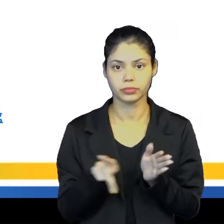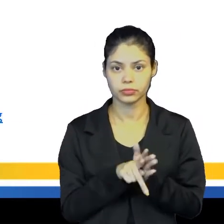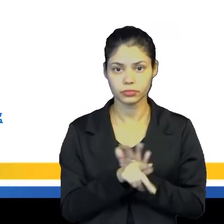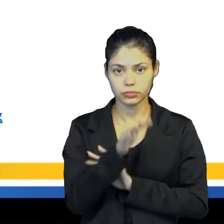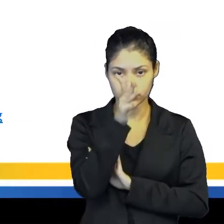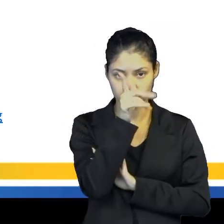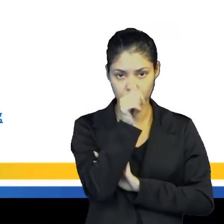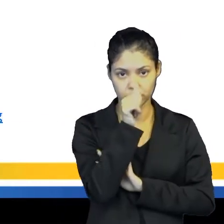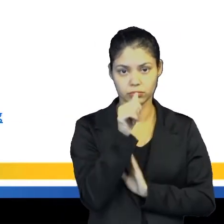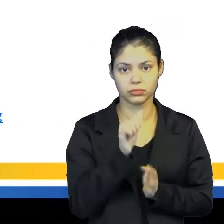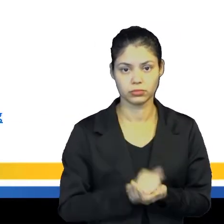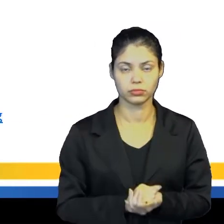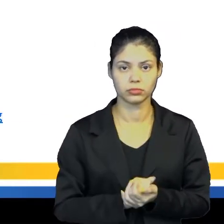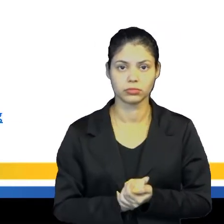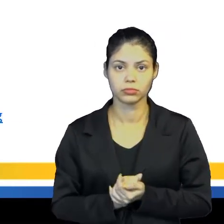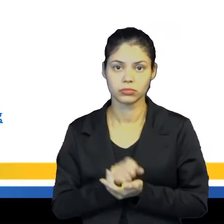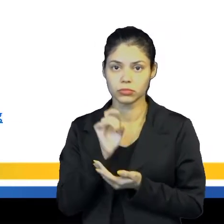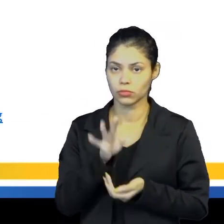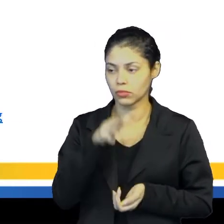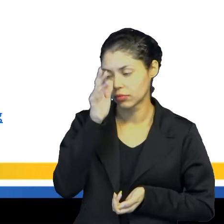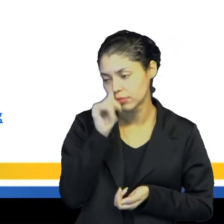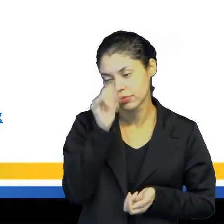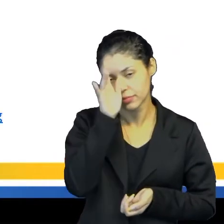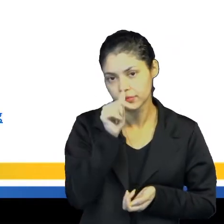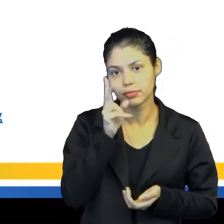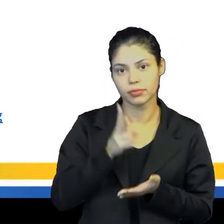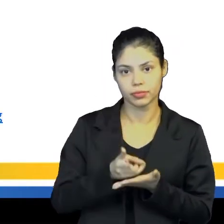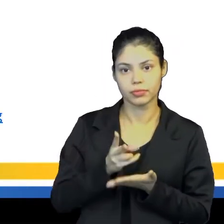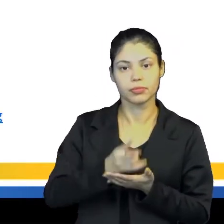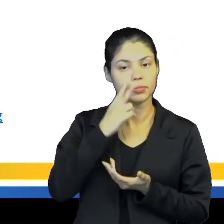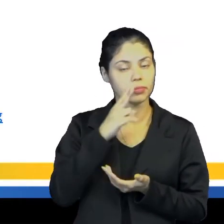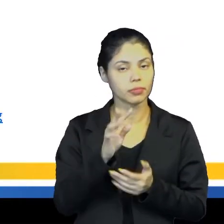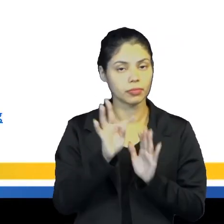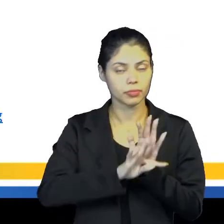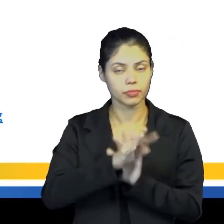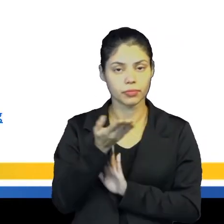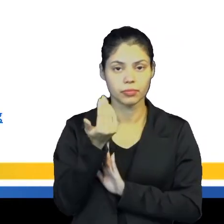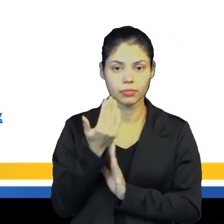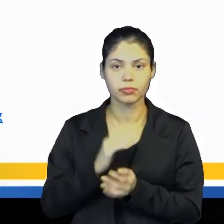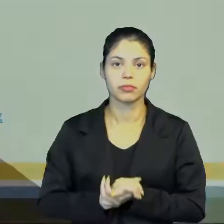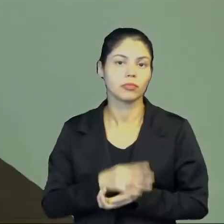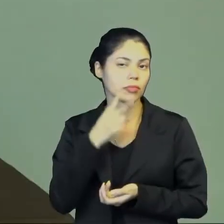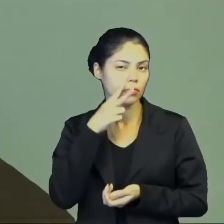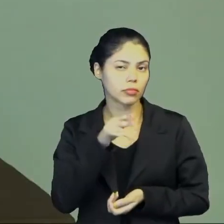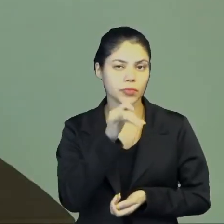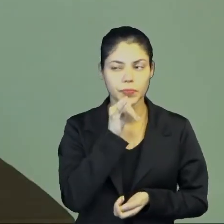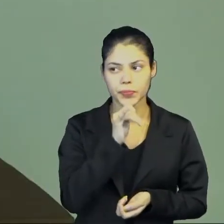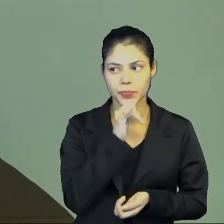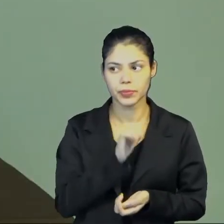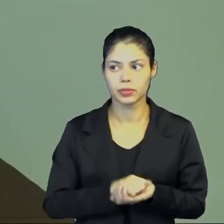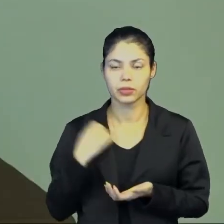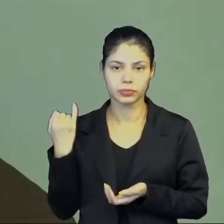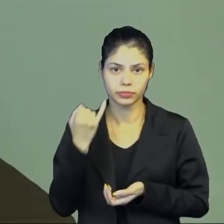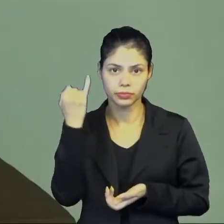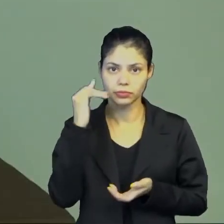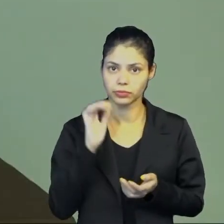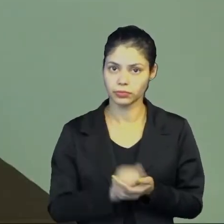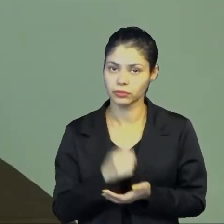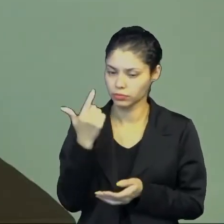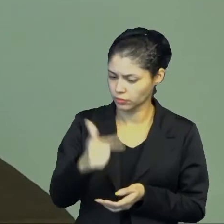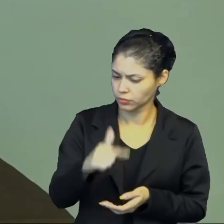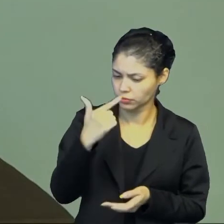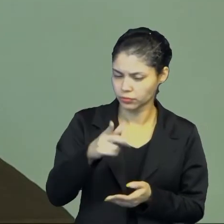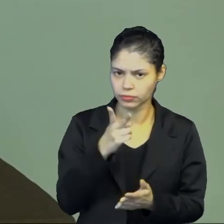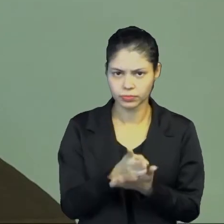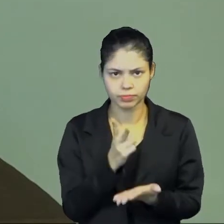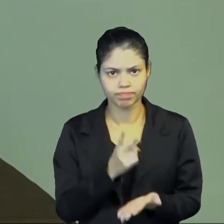própria galinha, tá? Para não ficar só galinha, galinha, galinha, como a gente viu no texto aí. Vocês viram esse exemplo aí? A importância de eu não